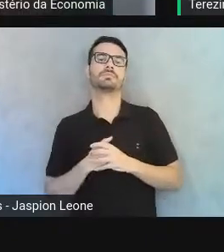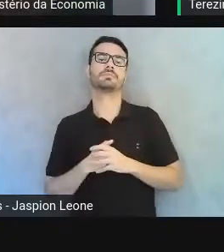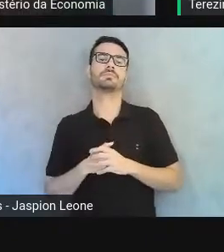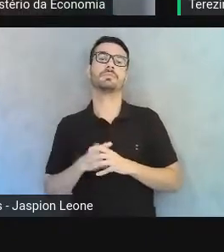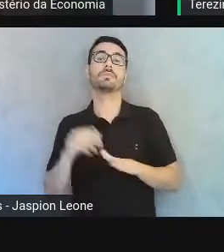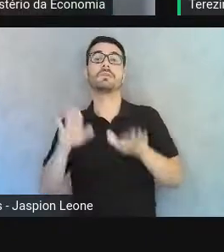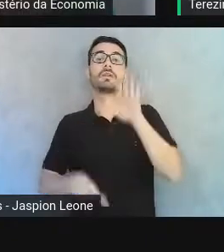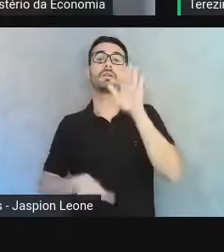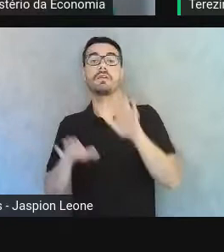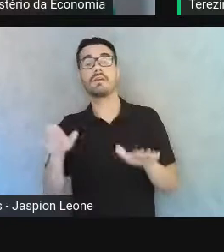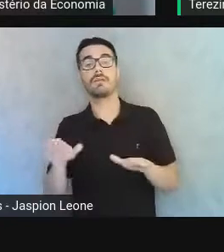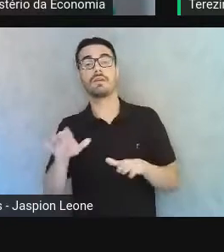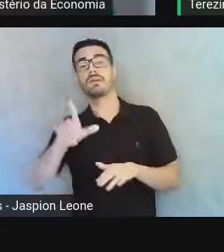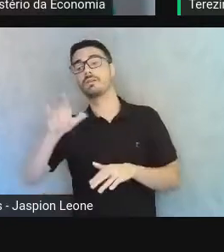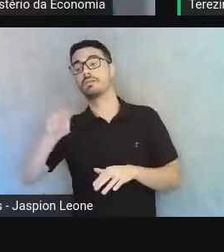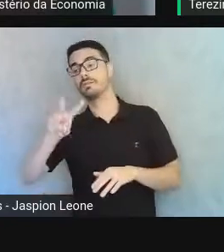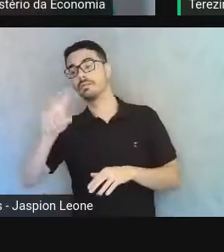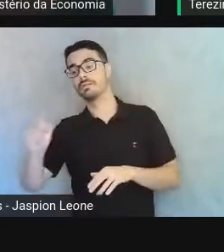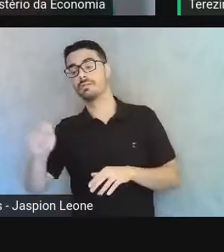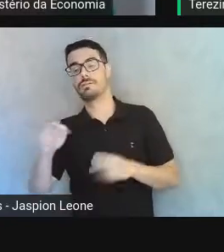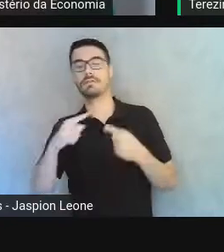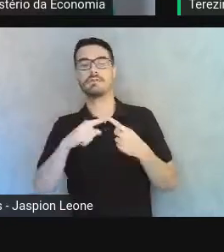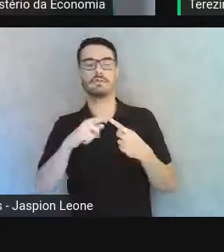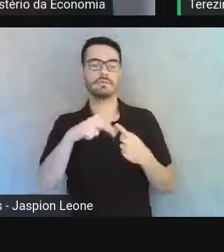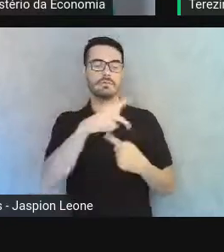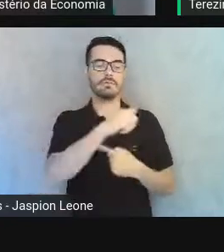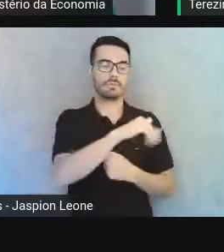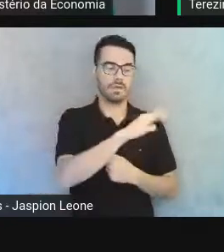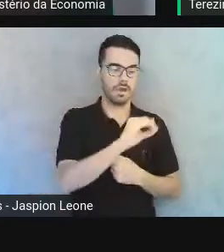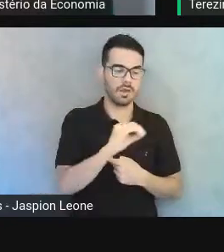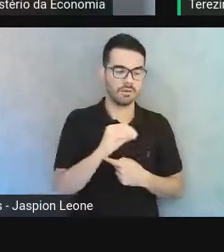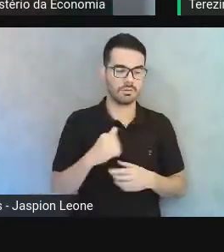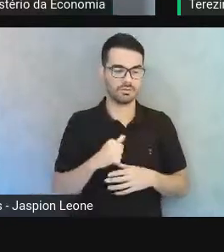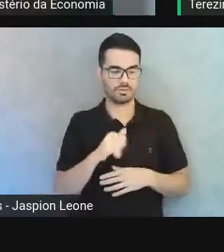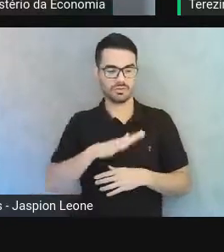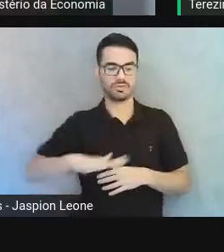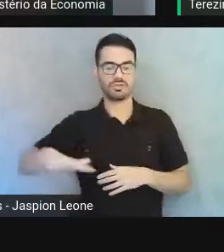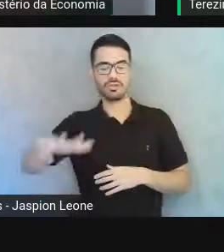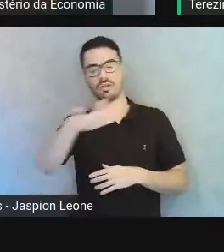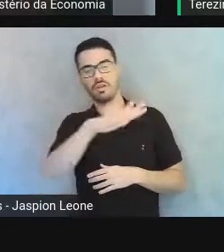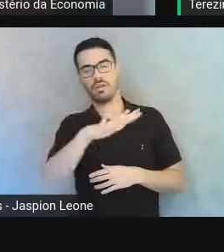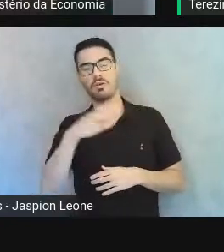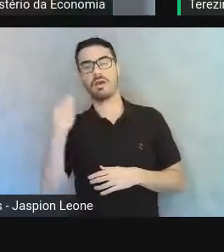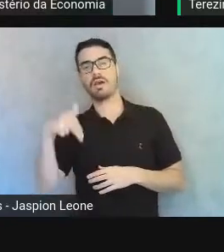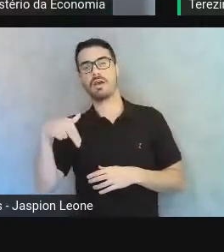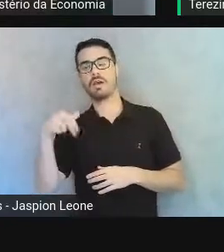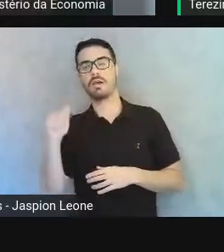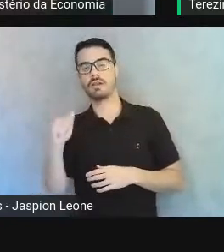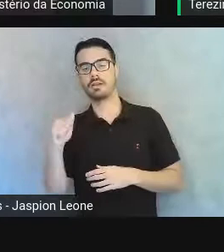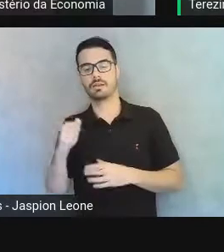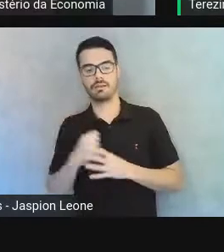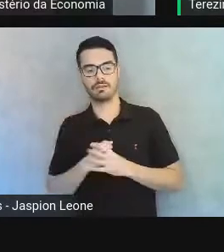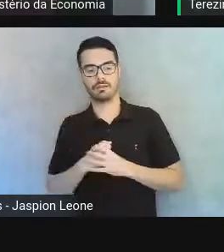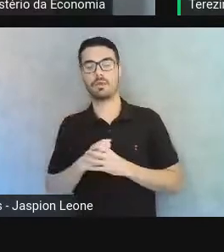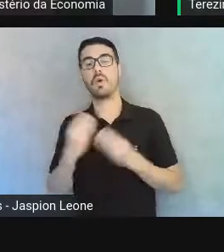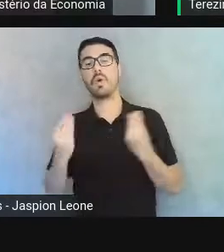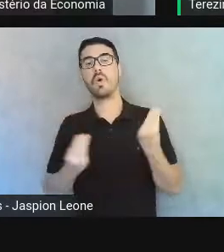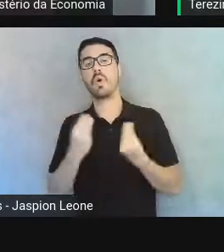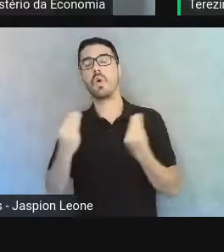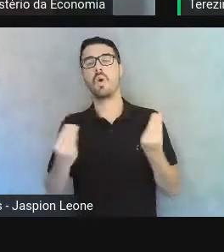para a Nívia, ou para o Paulo, ou para a Rose mesmo, mas é geral, né? A Ana pergunta: como está o orçamento